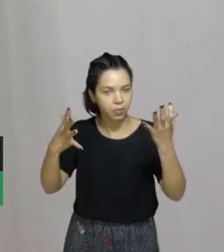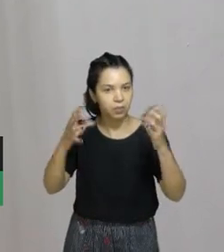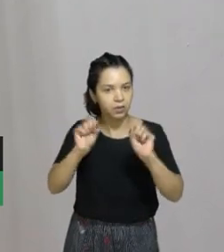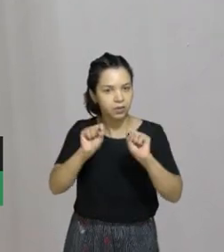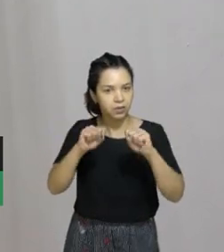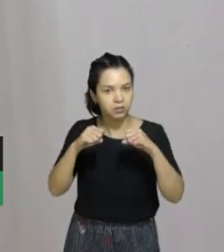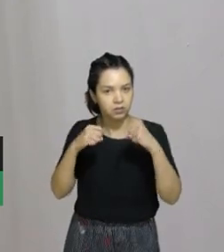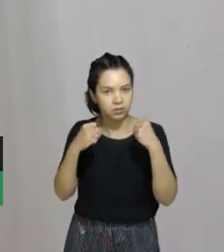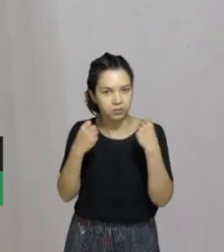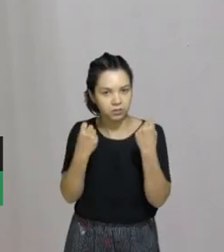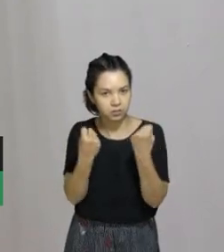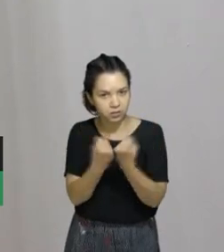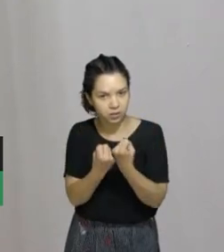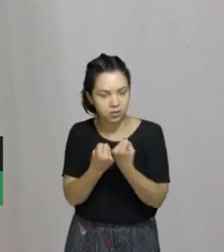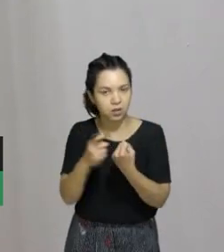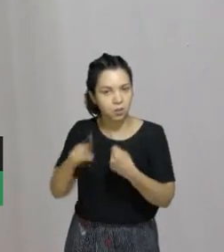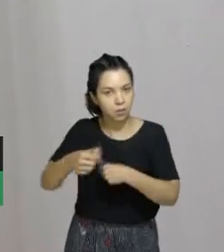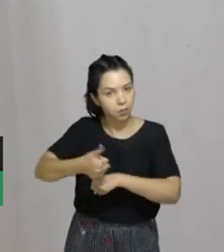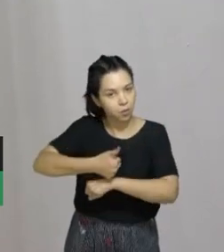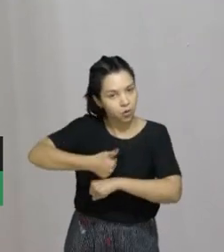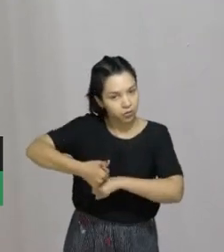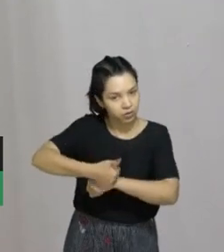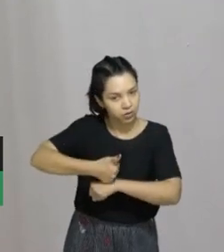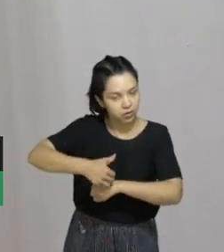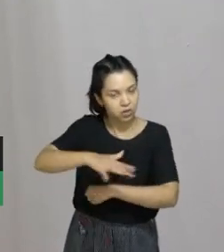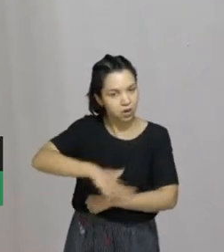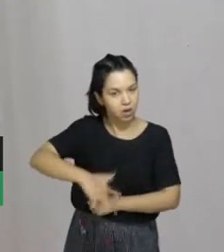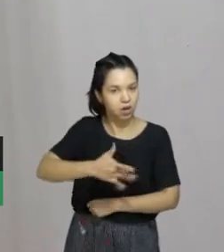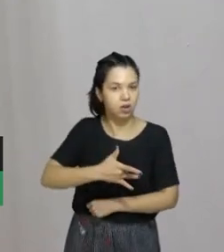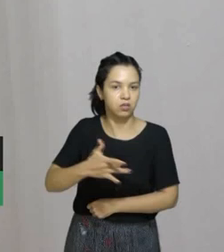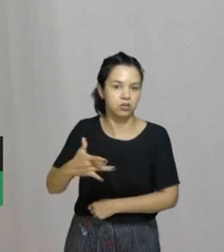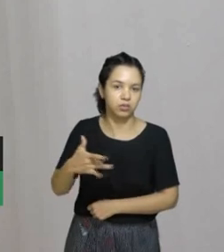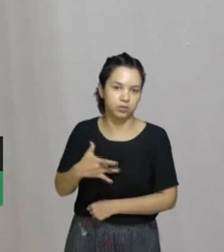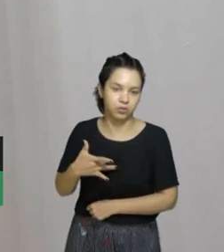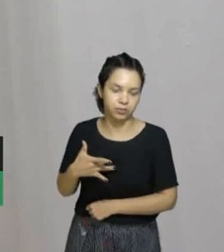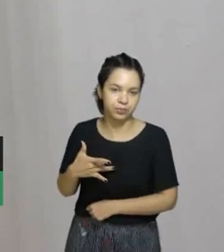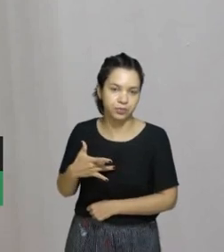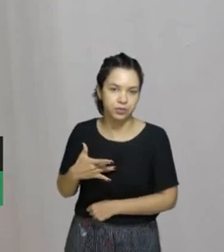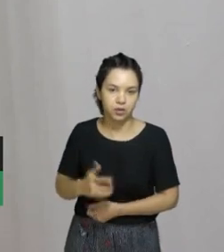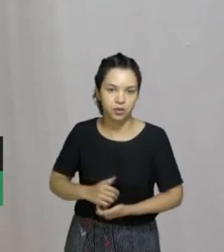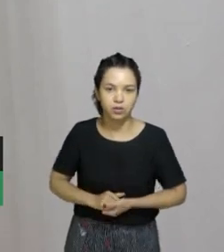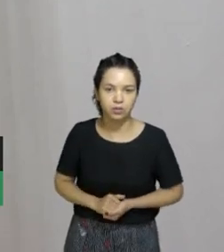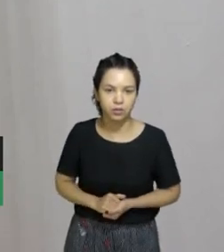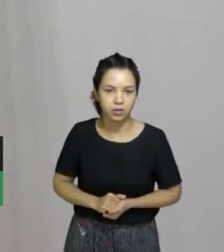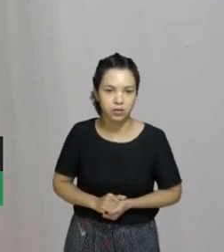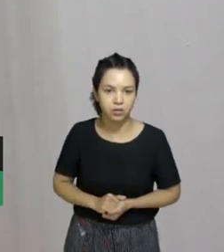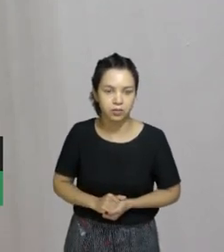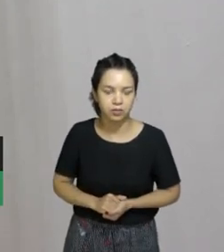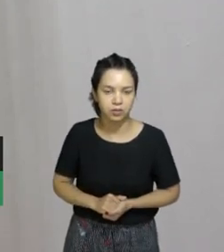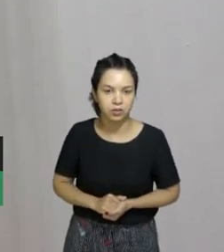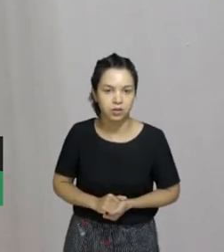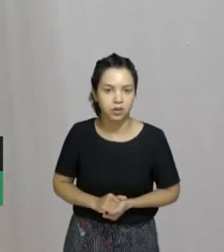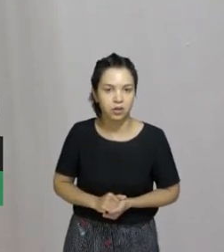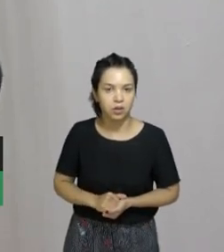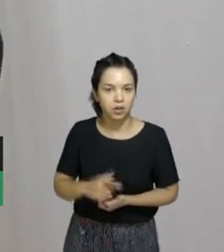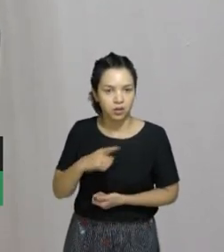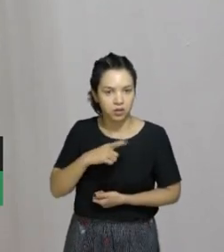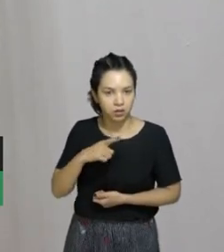envolveu profissionais da saúde. E no intervalo dos eventos,